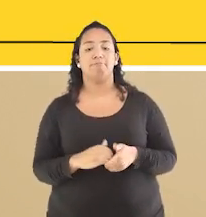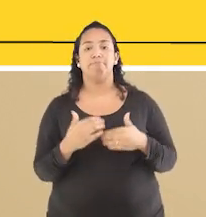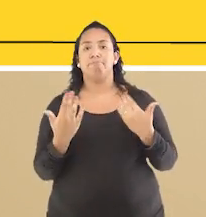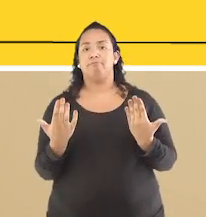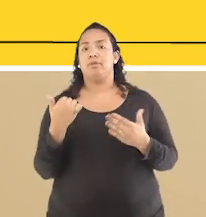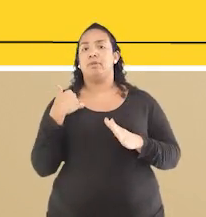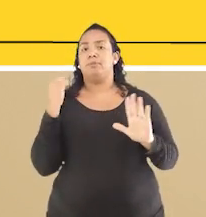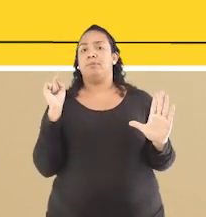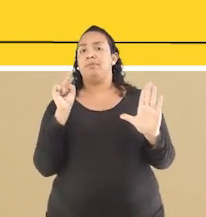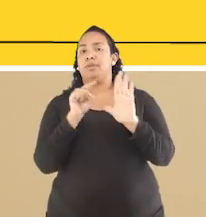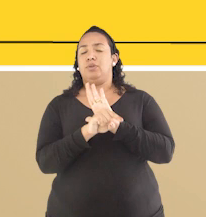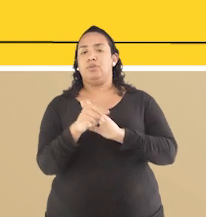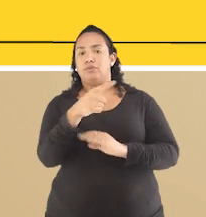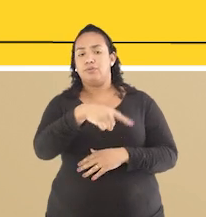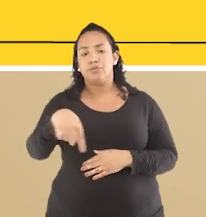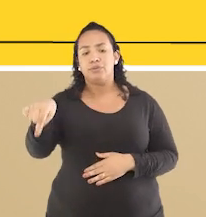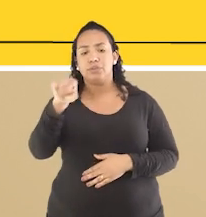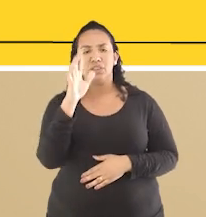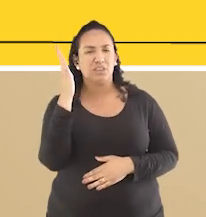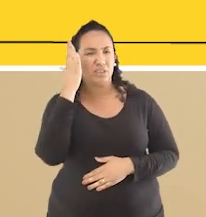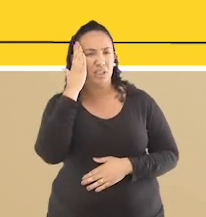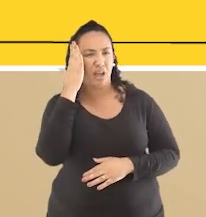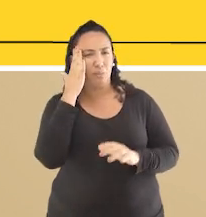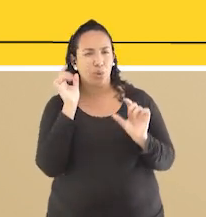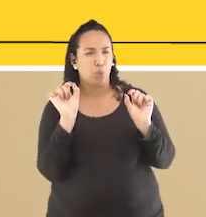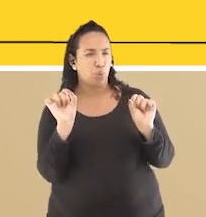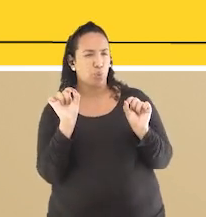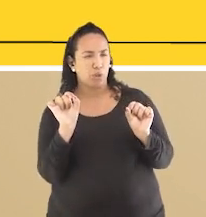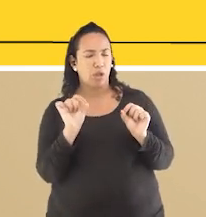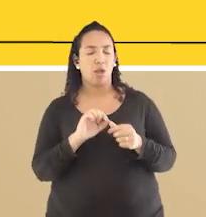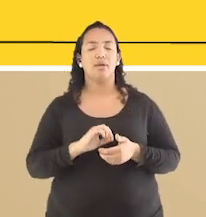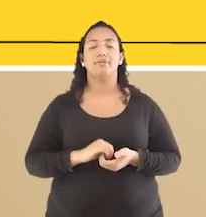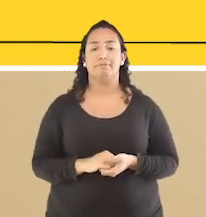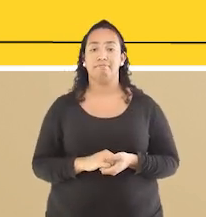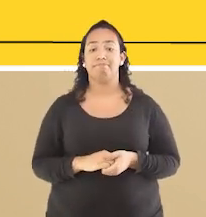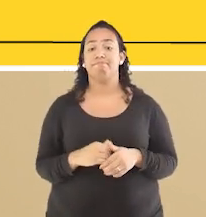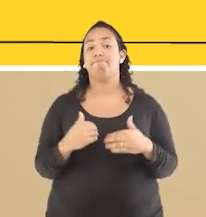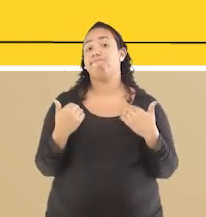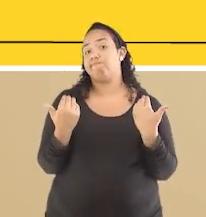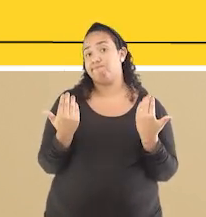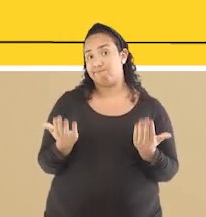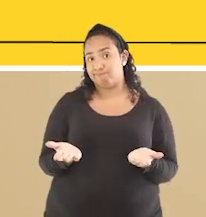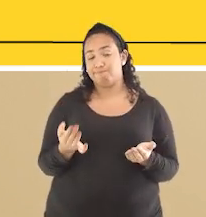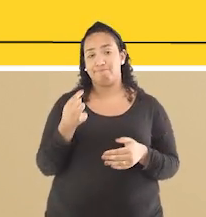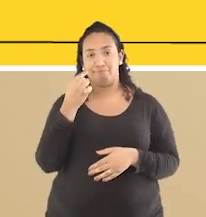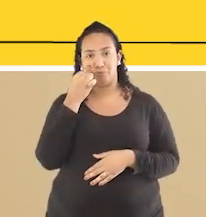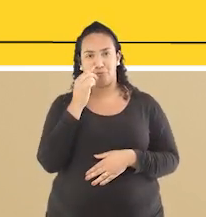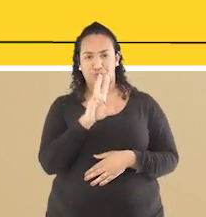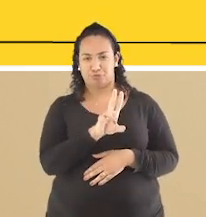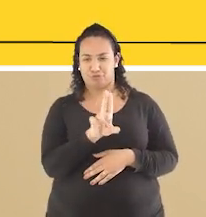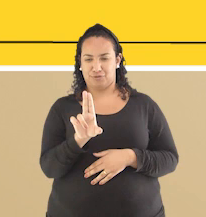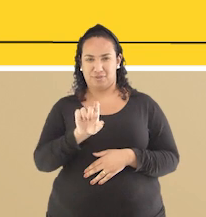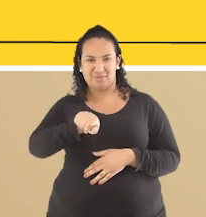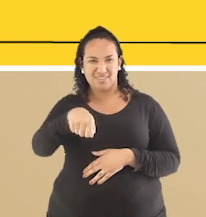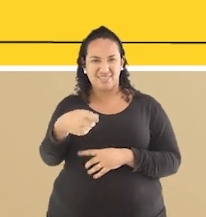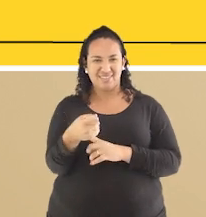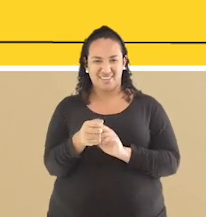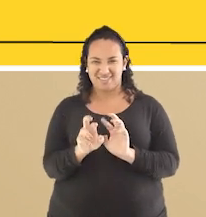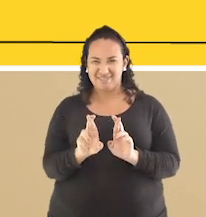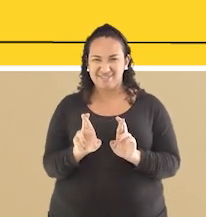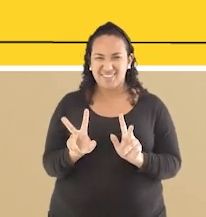te pergunto se você sabe o que é isso. Pois é, um nome tão diferente, não